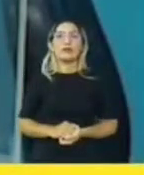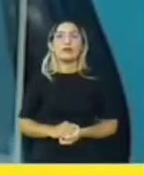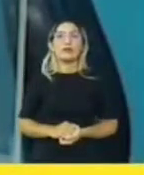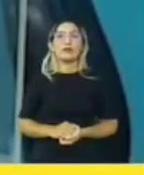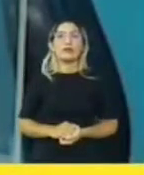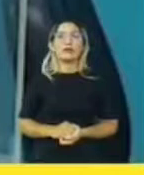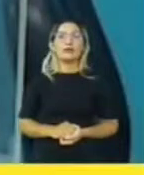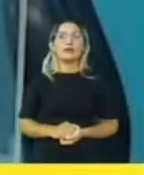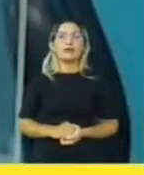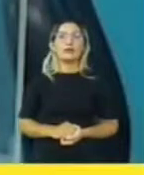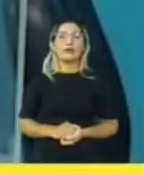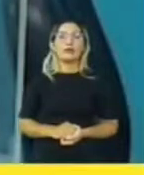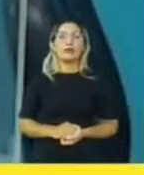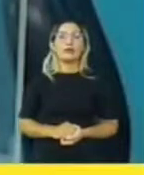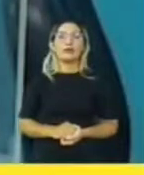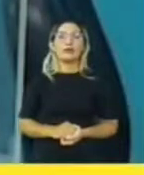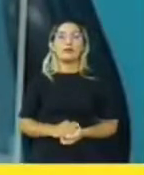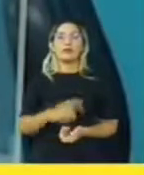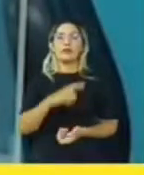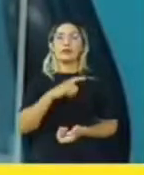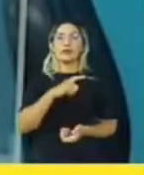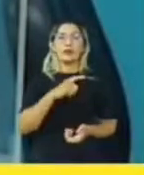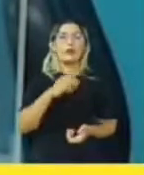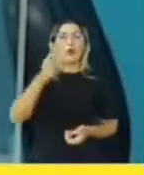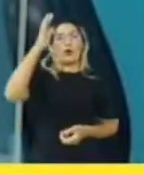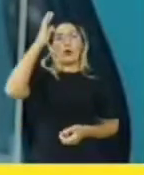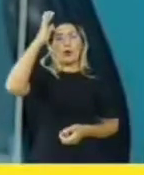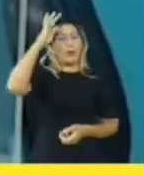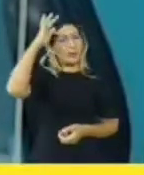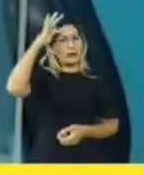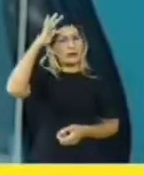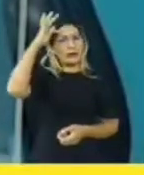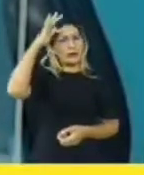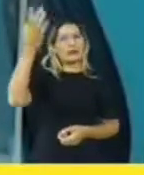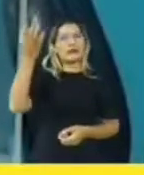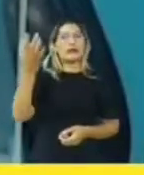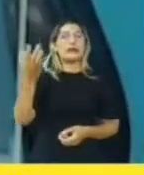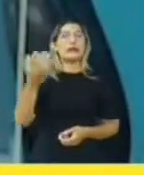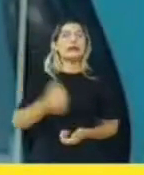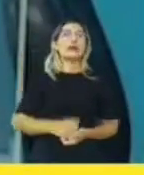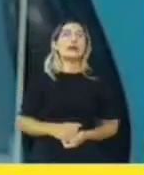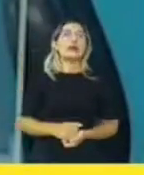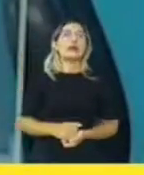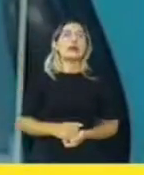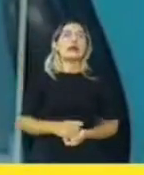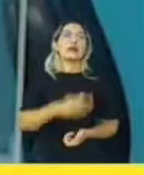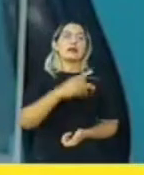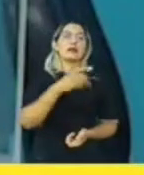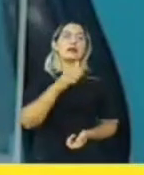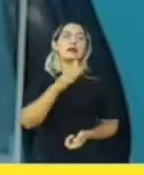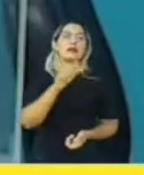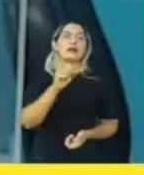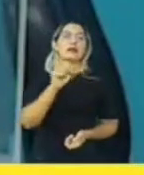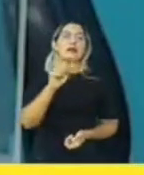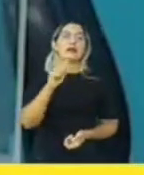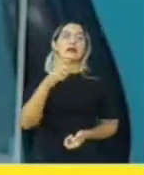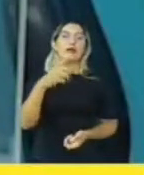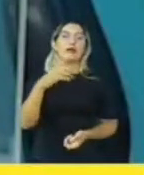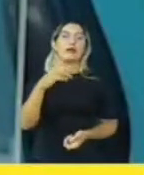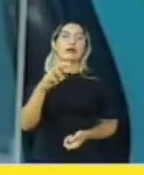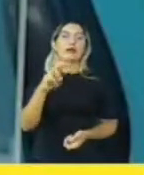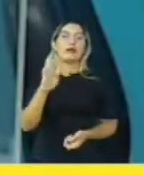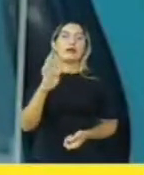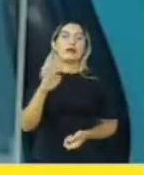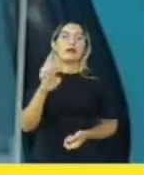e eles tenham uma tese em relação ao passaporte sanitário não é